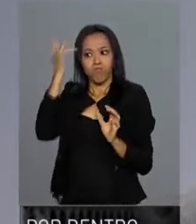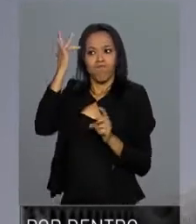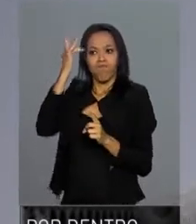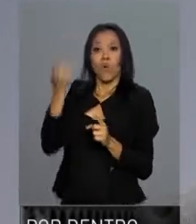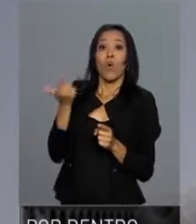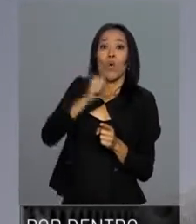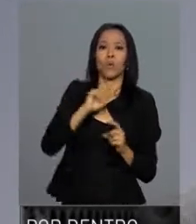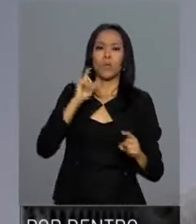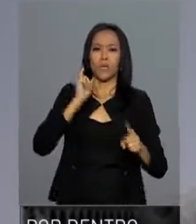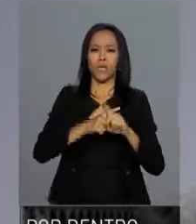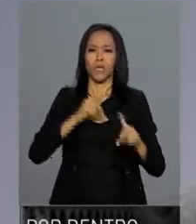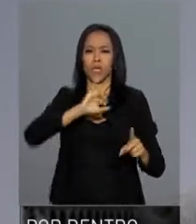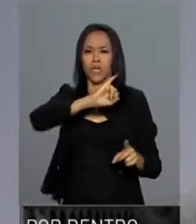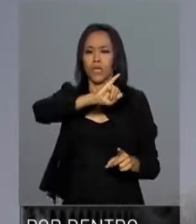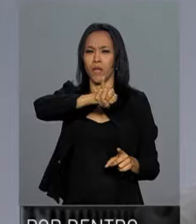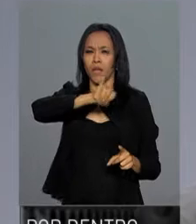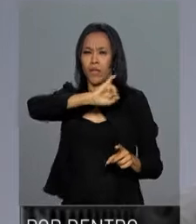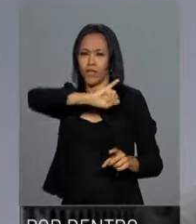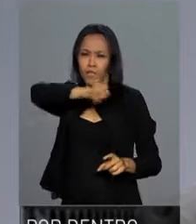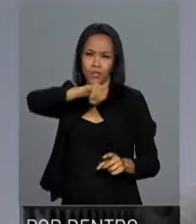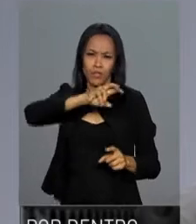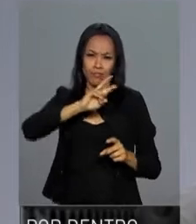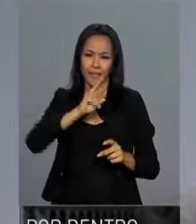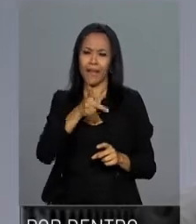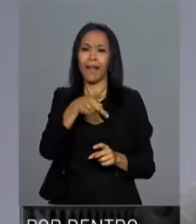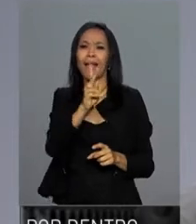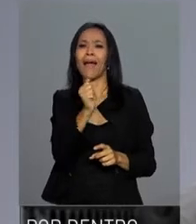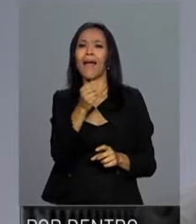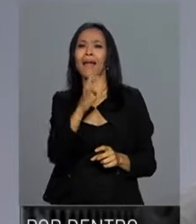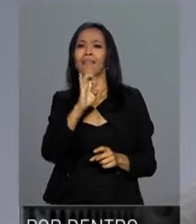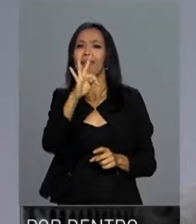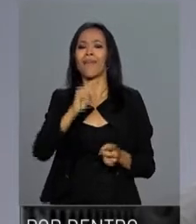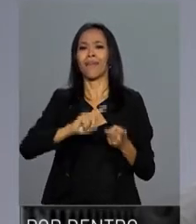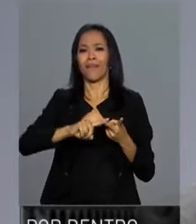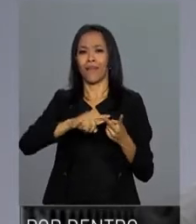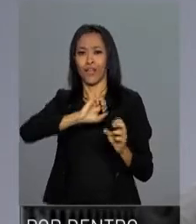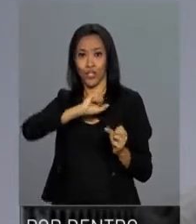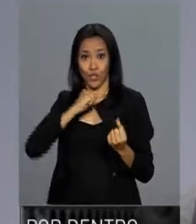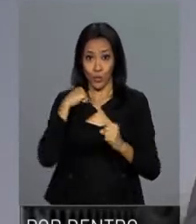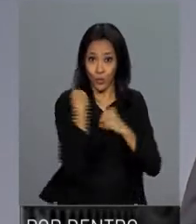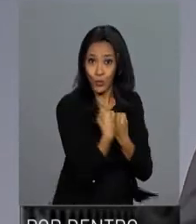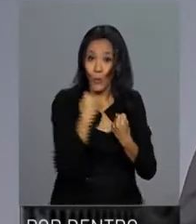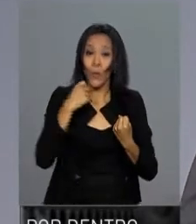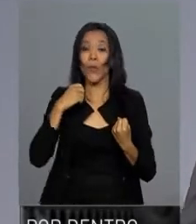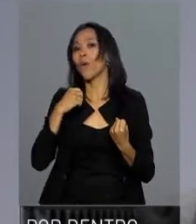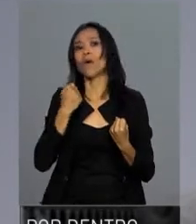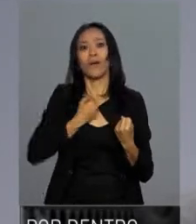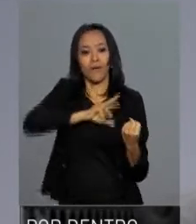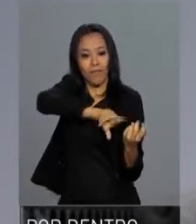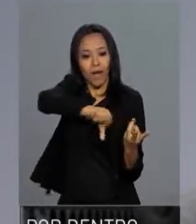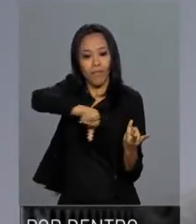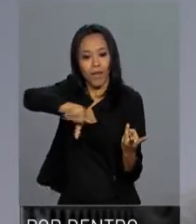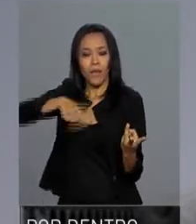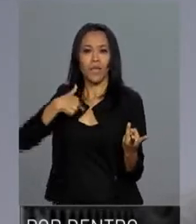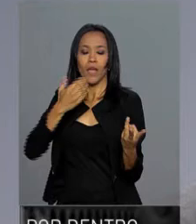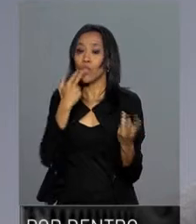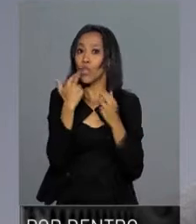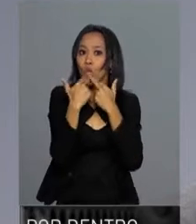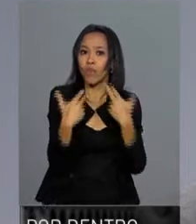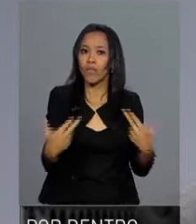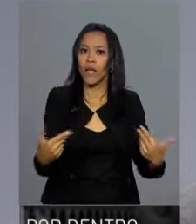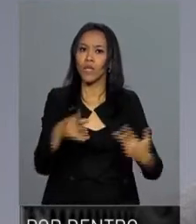campeonatos de judô e karatê de diversas modalidades o caráter por exemplo é uma novidade na olimpíada de